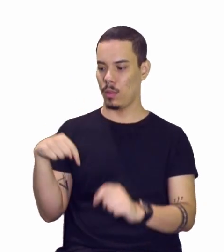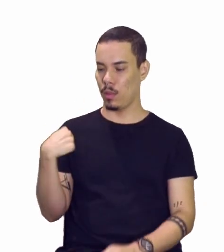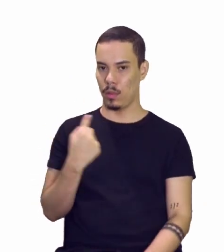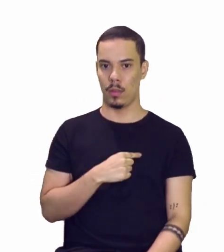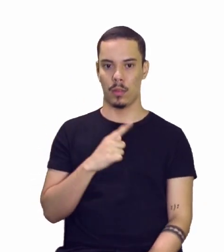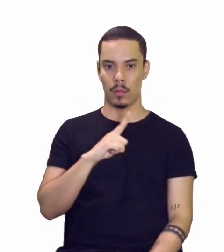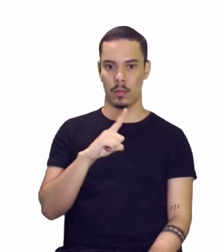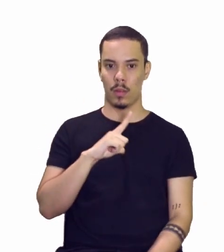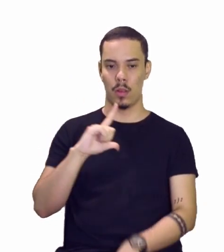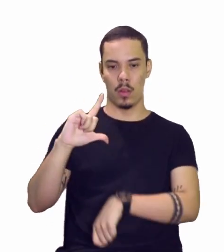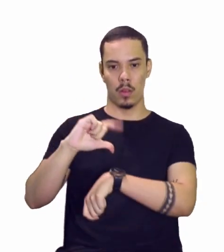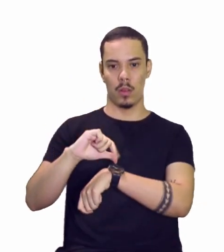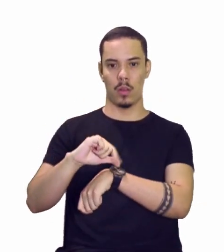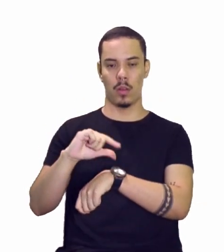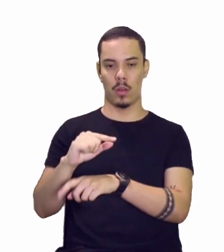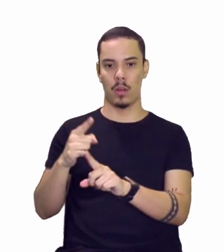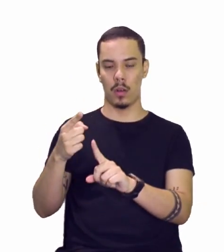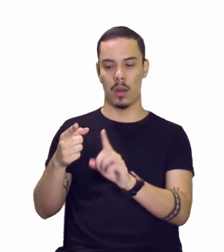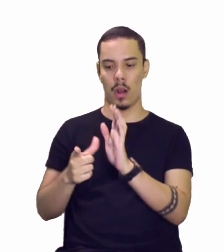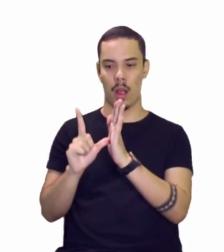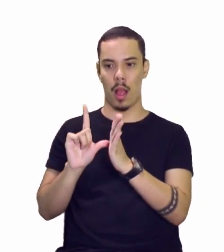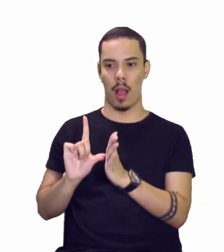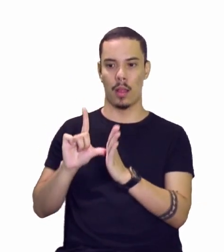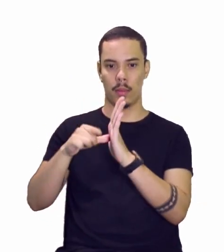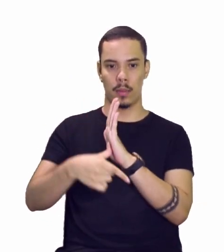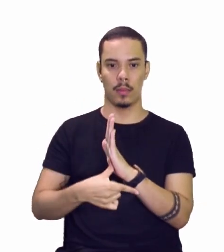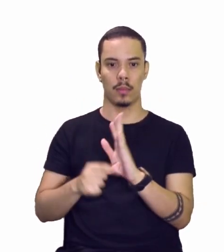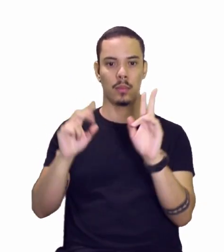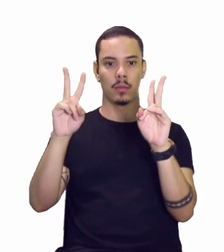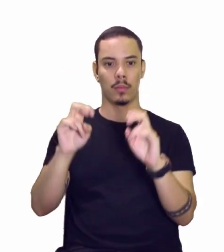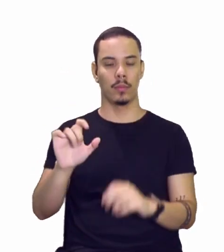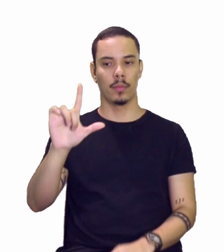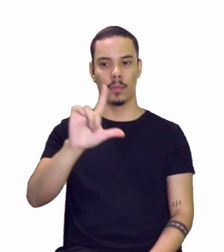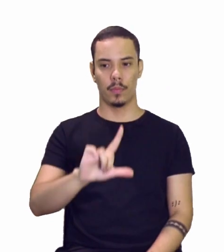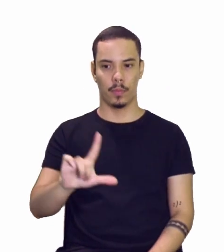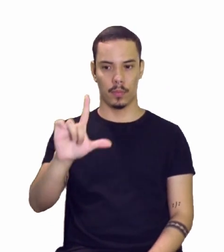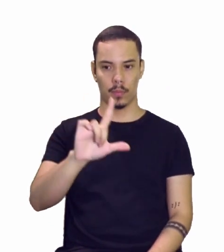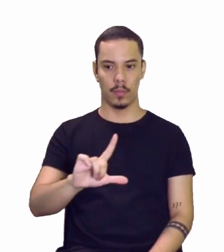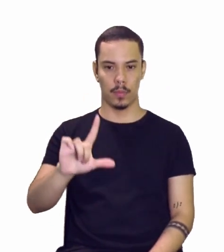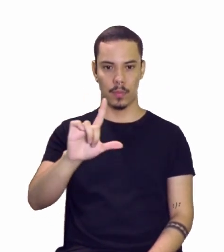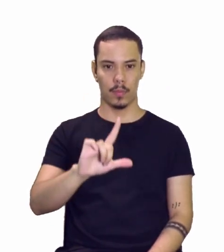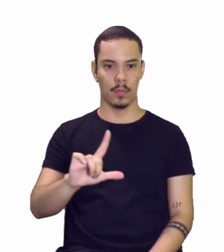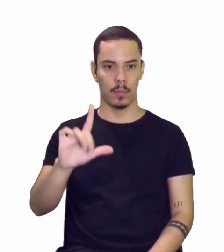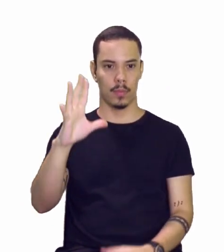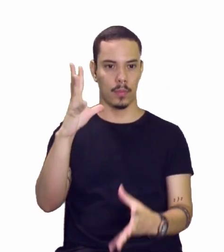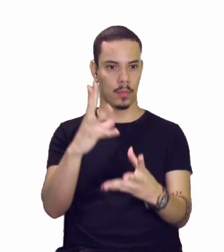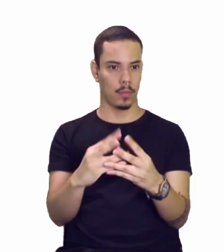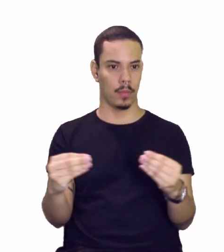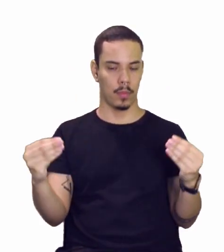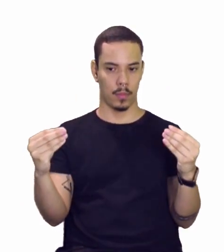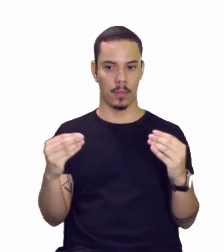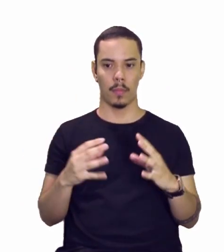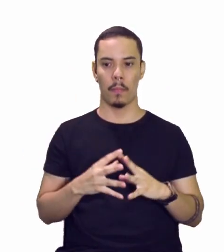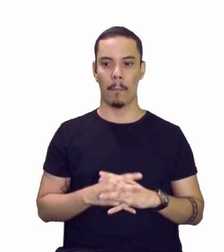as horas atrasadas em relação a Londres, que está aqui, ó, sumiu também do